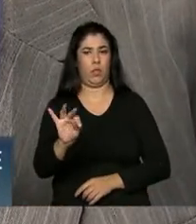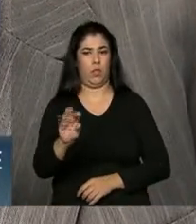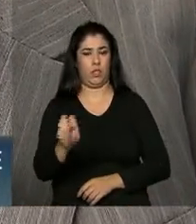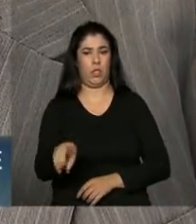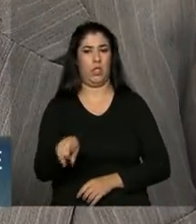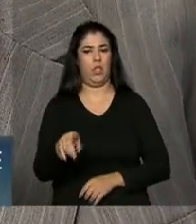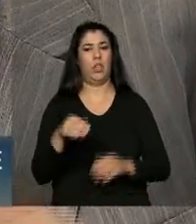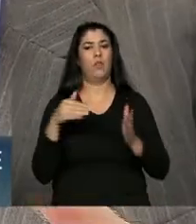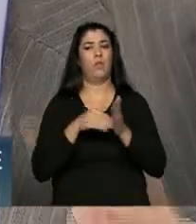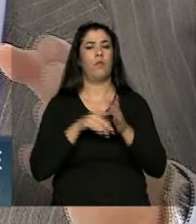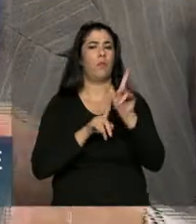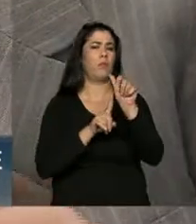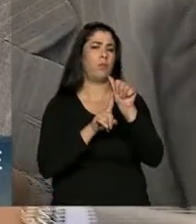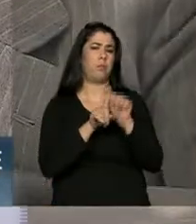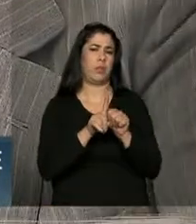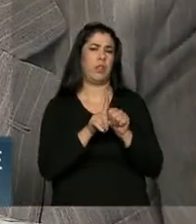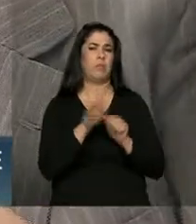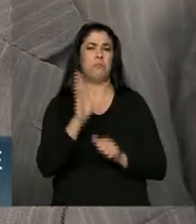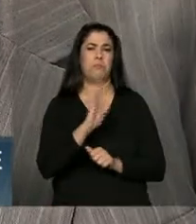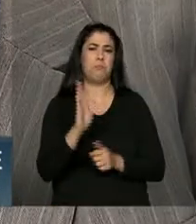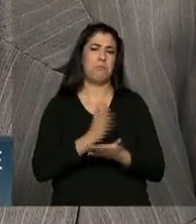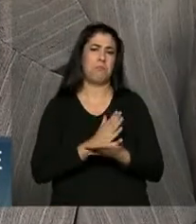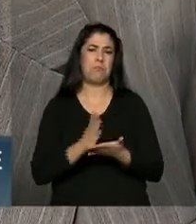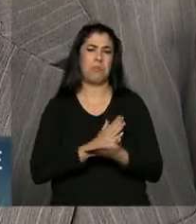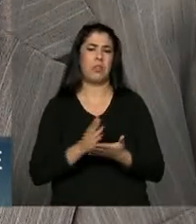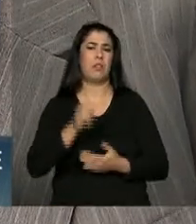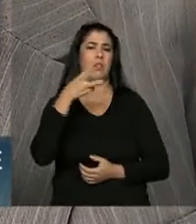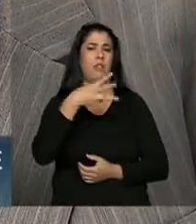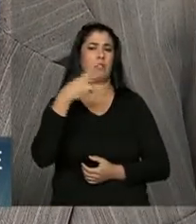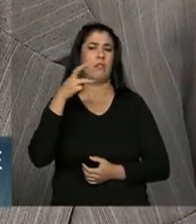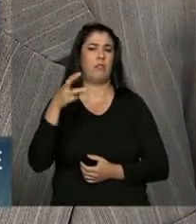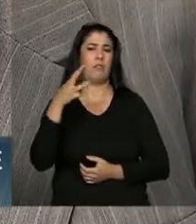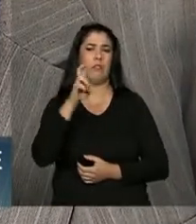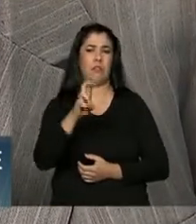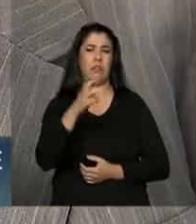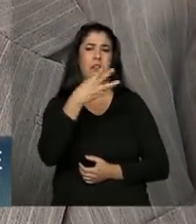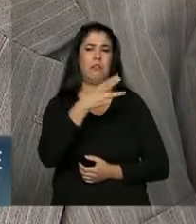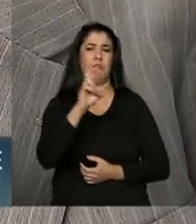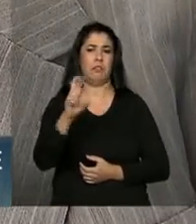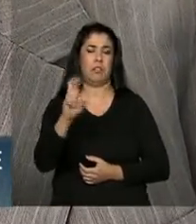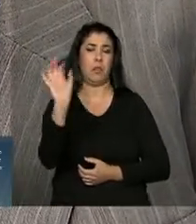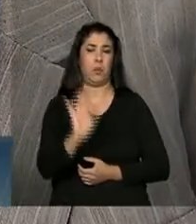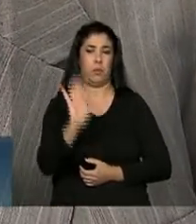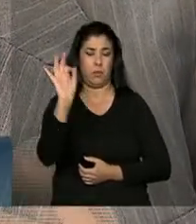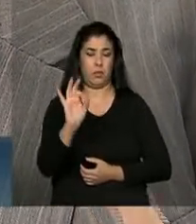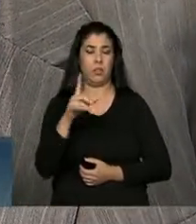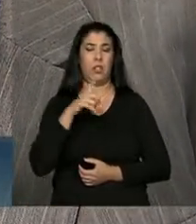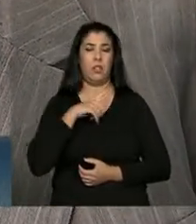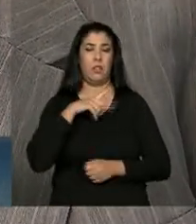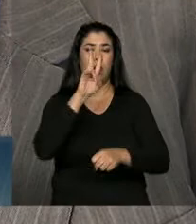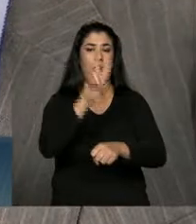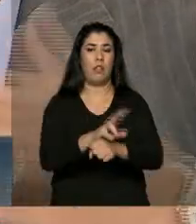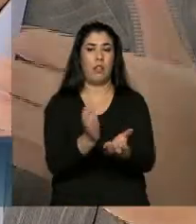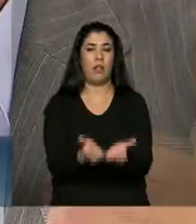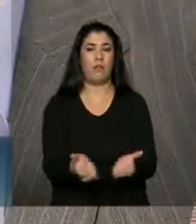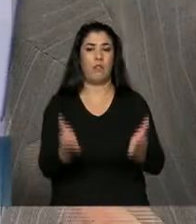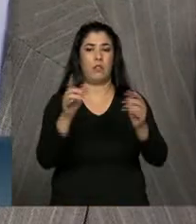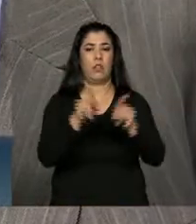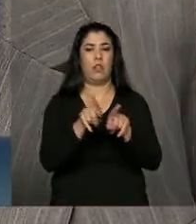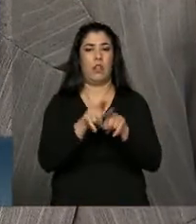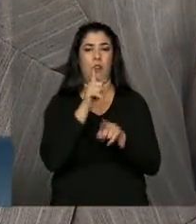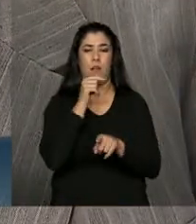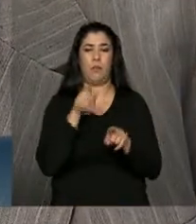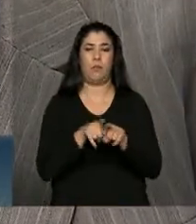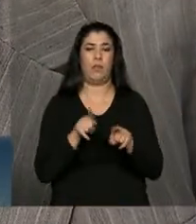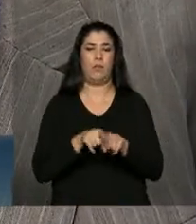final do mês algo entre 33 e 35 por cento de de água nos nossos reservatórios no